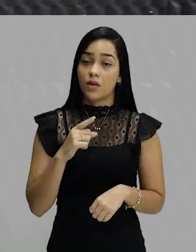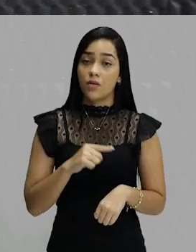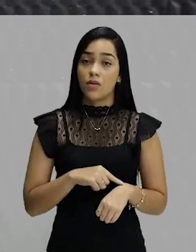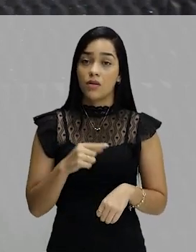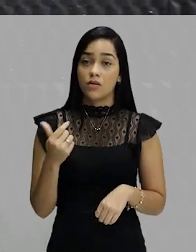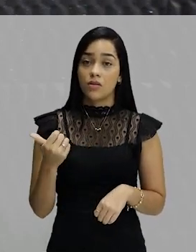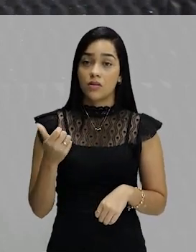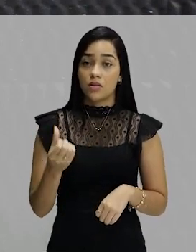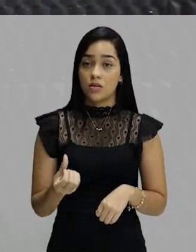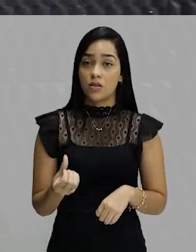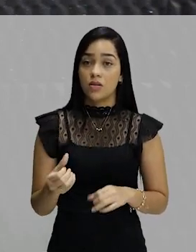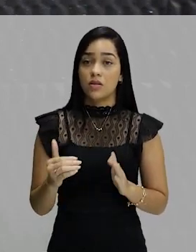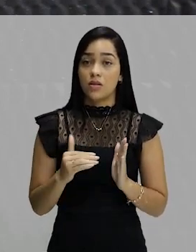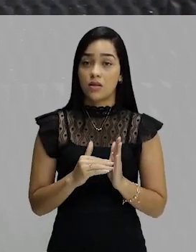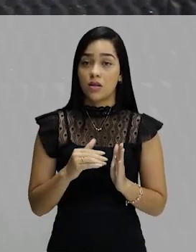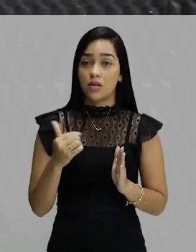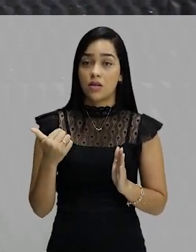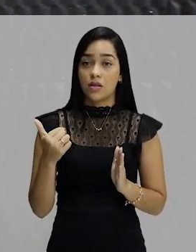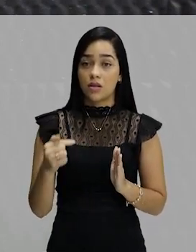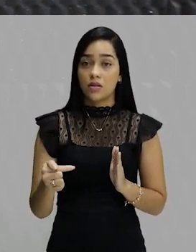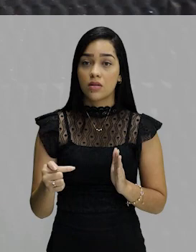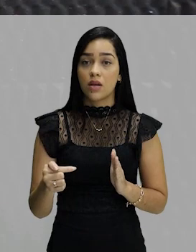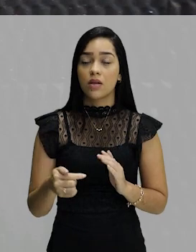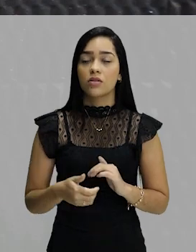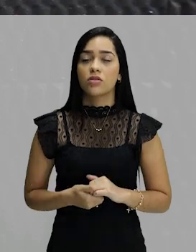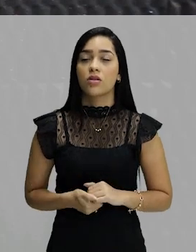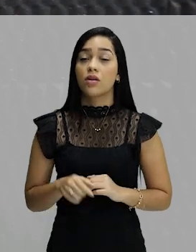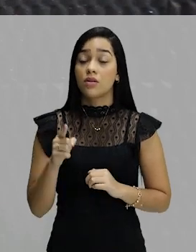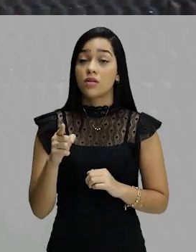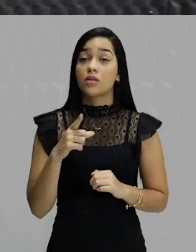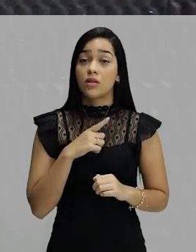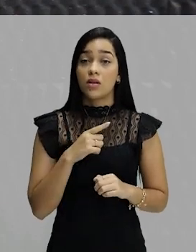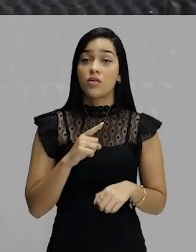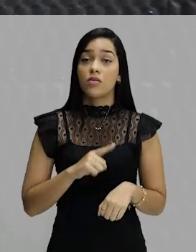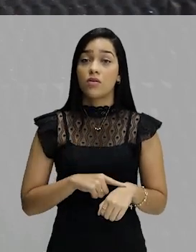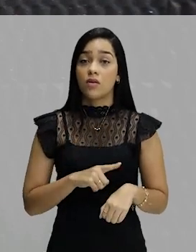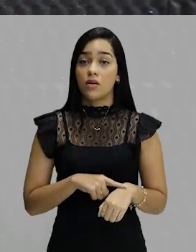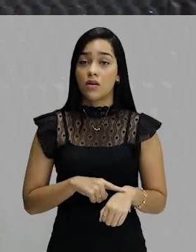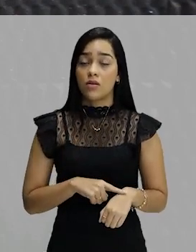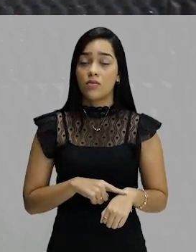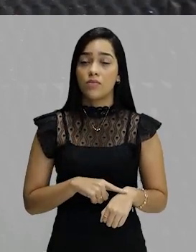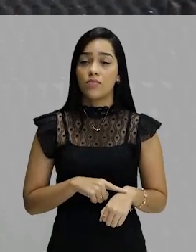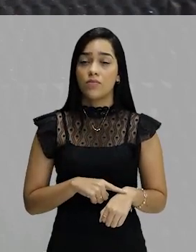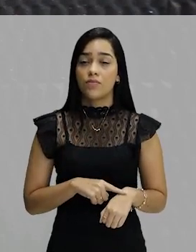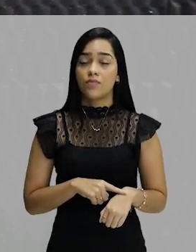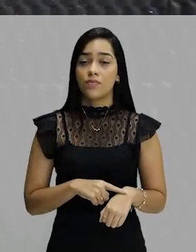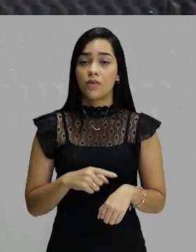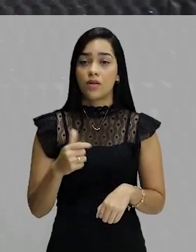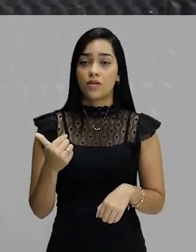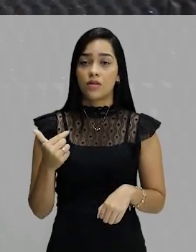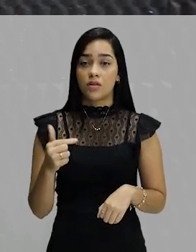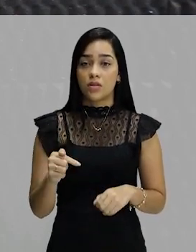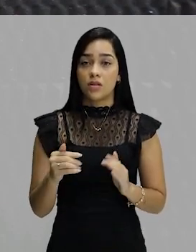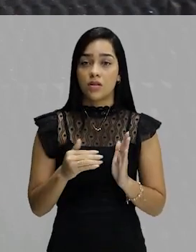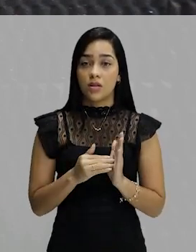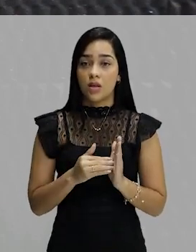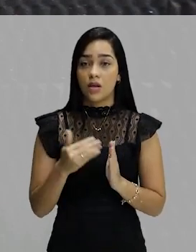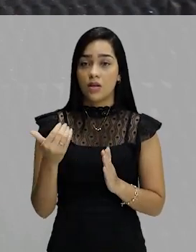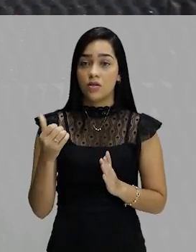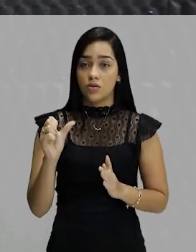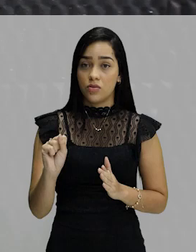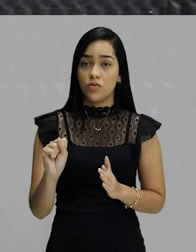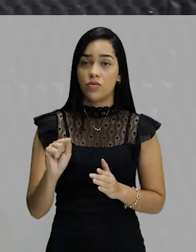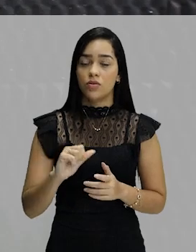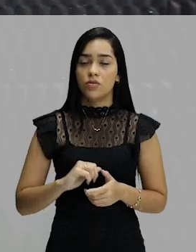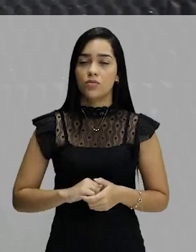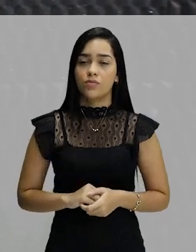de 16 às 17 horas e você tem o horário de 17 às 18